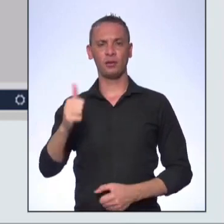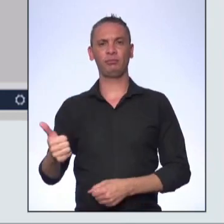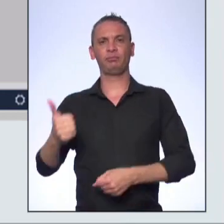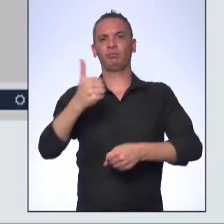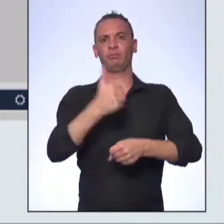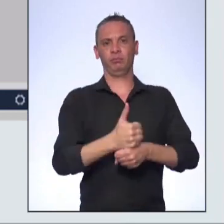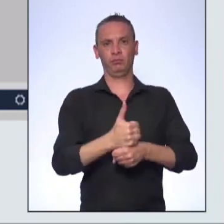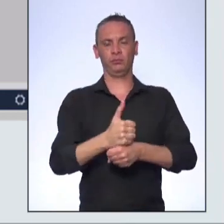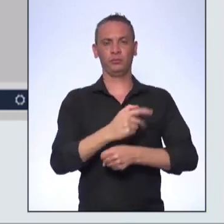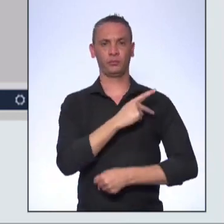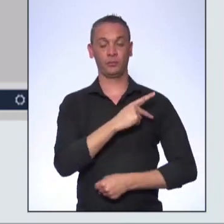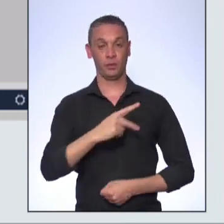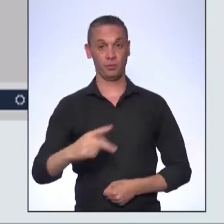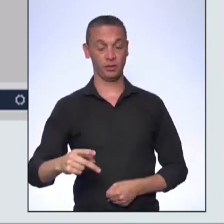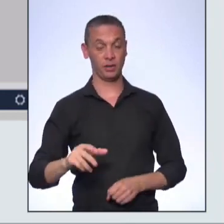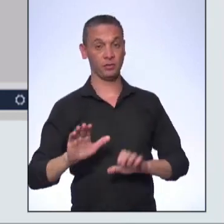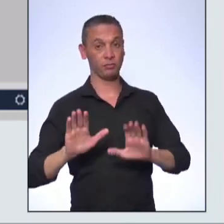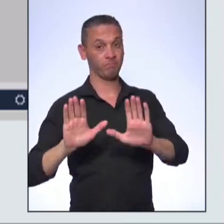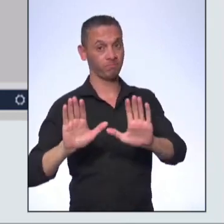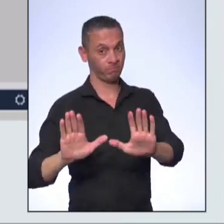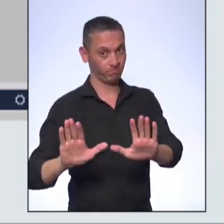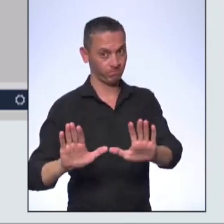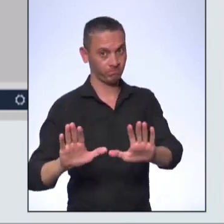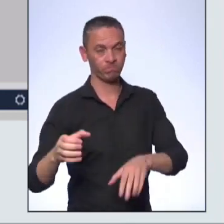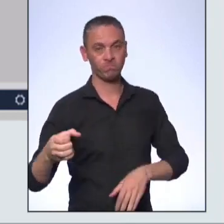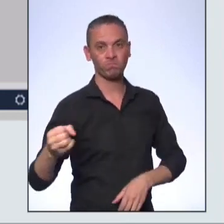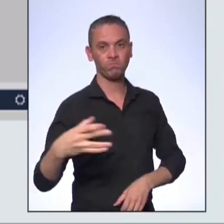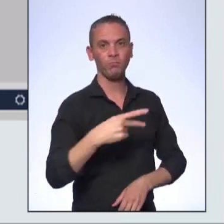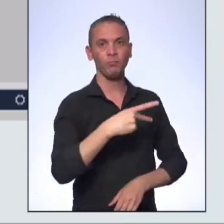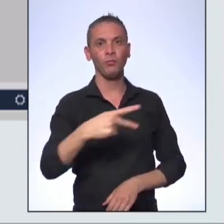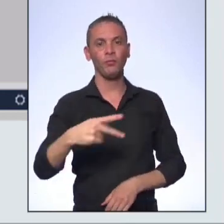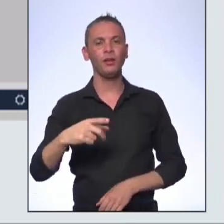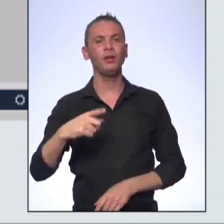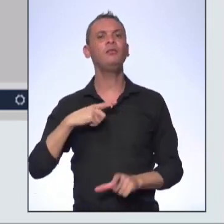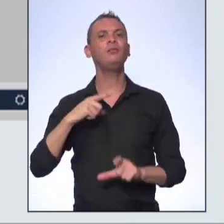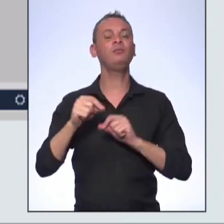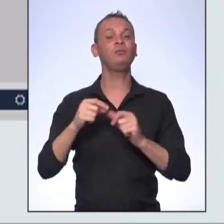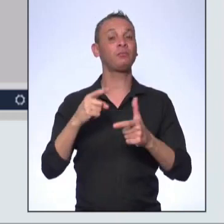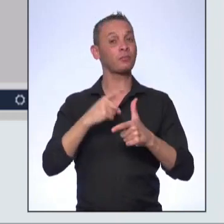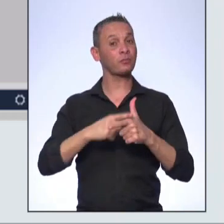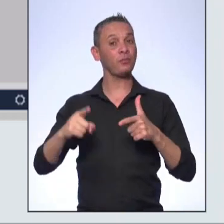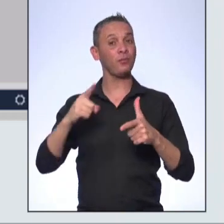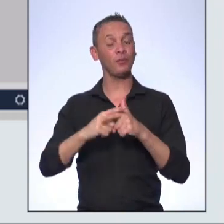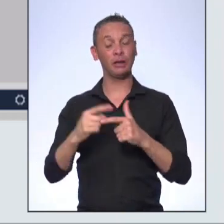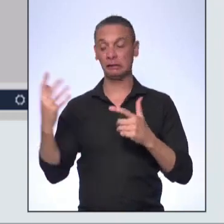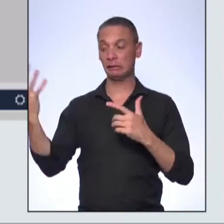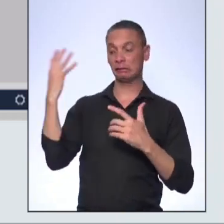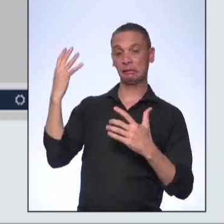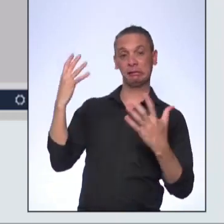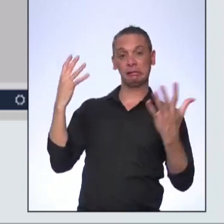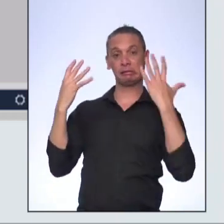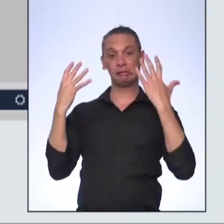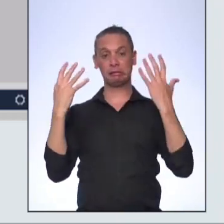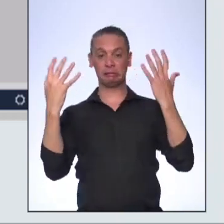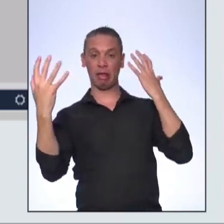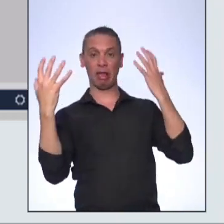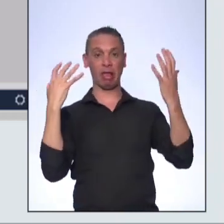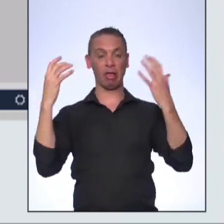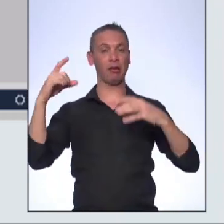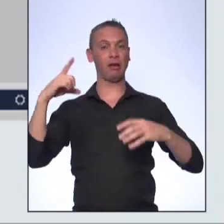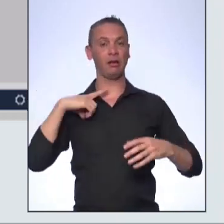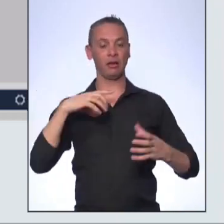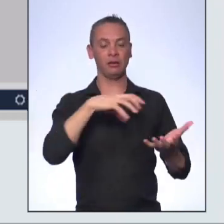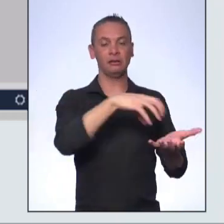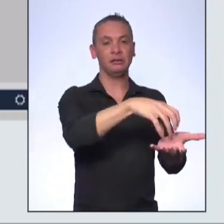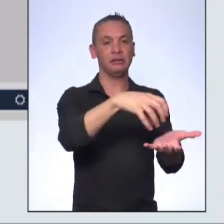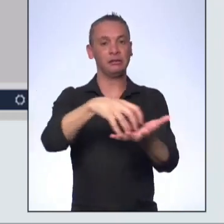República. Porém, o novo presidente enfrentou uma forte oposição de todos os setores da sociedade, inclusive